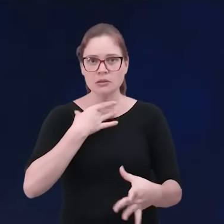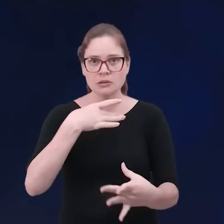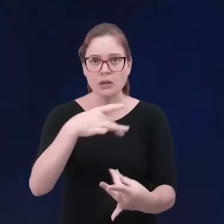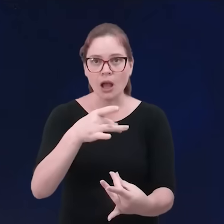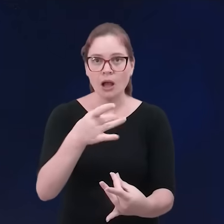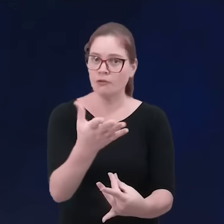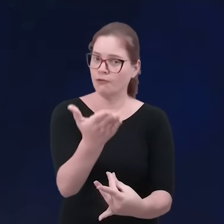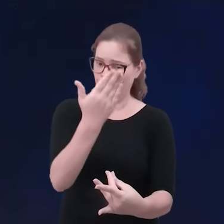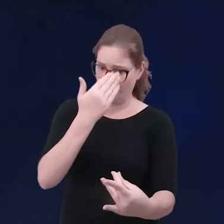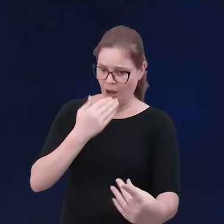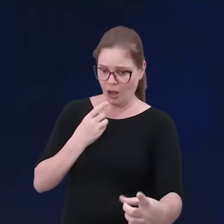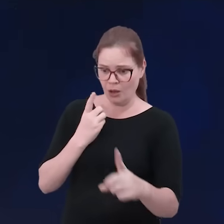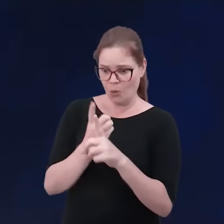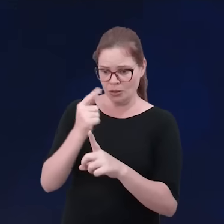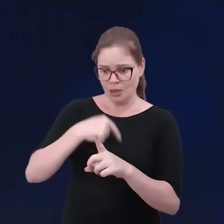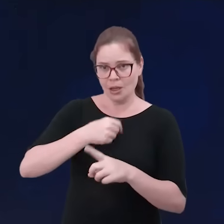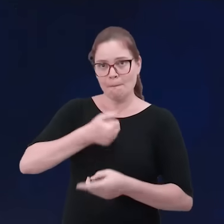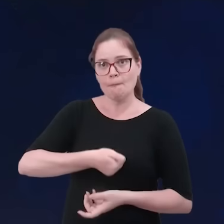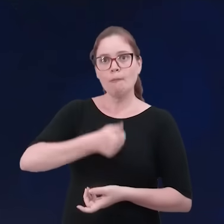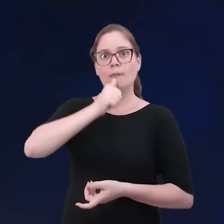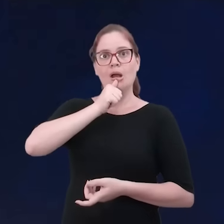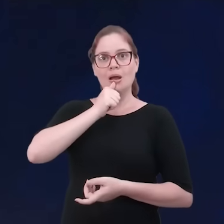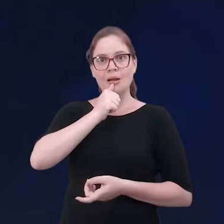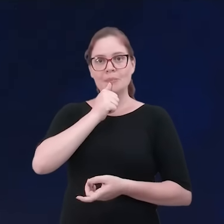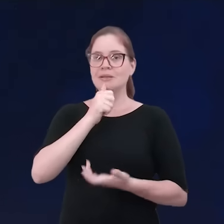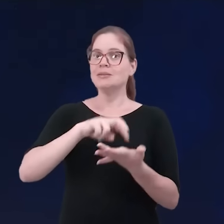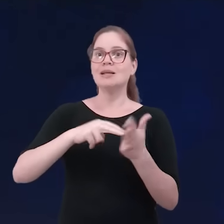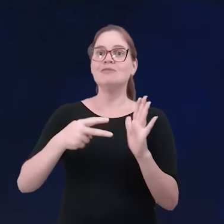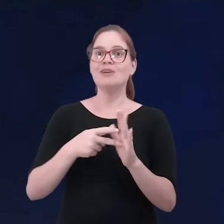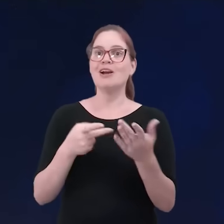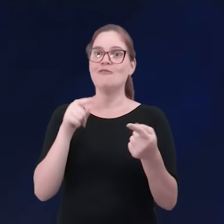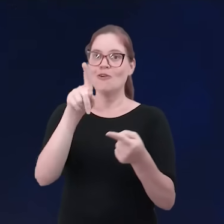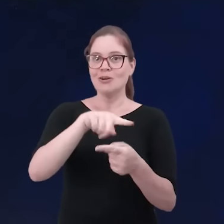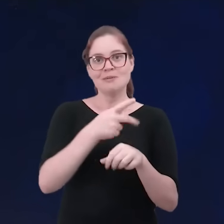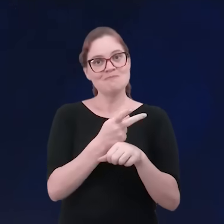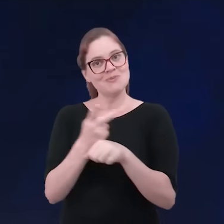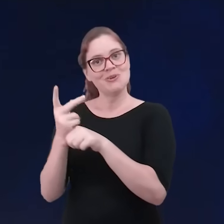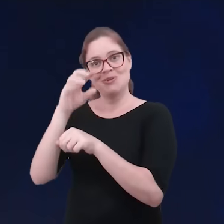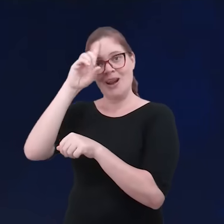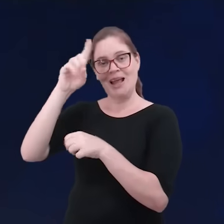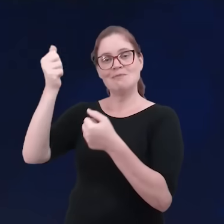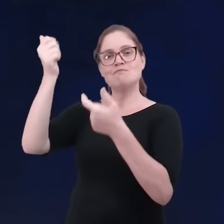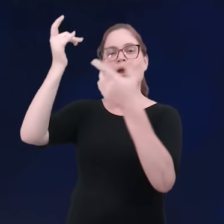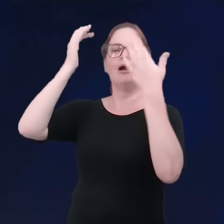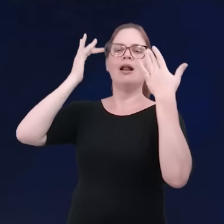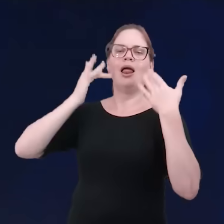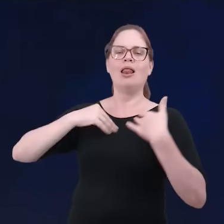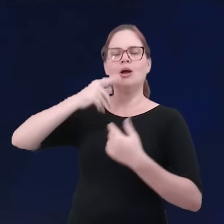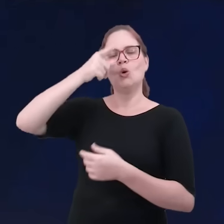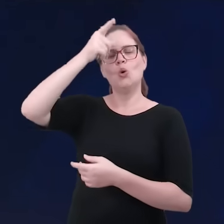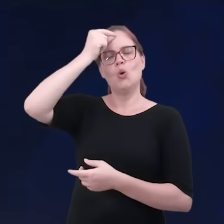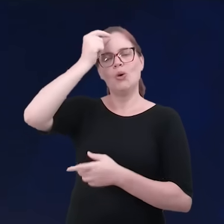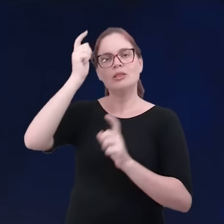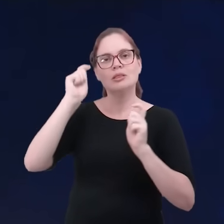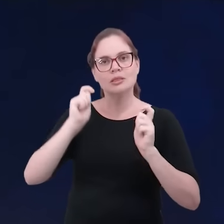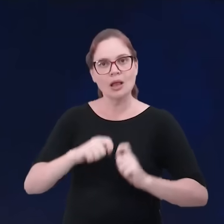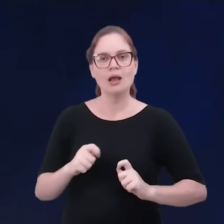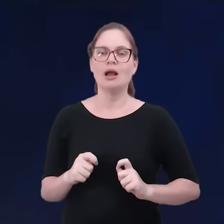beba. Hoje também, essa palavra é muito propícia para mim, para você, para nós, para a humanidade de um modo geral.